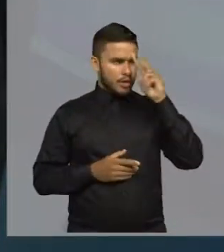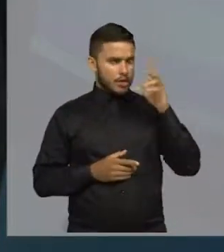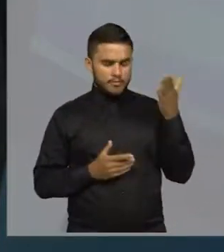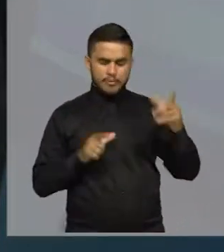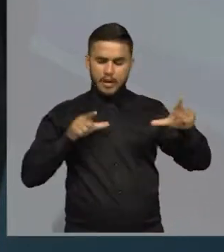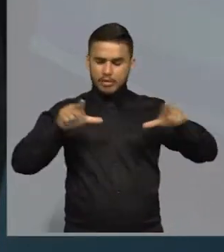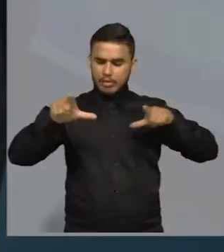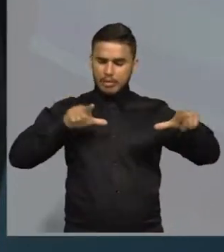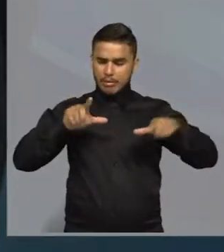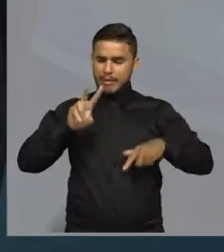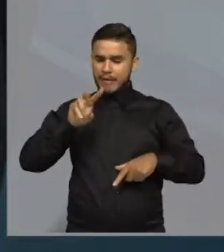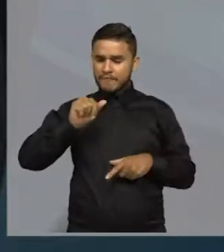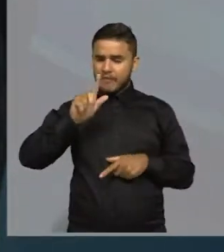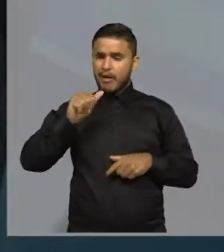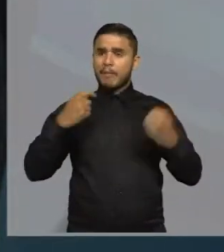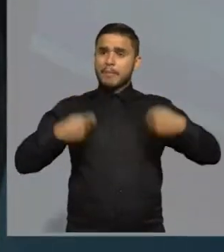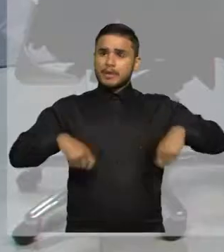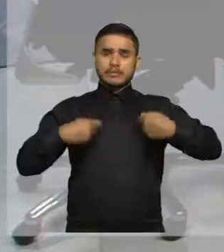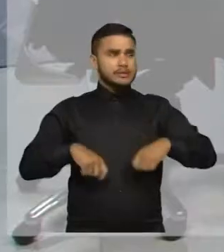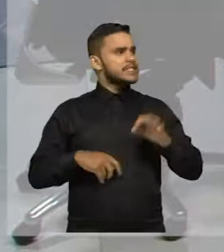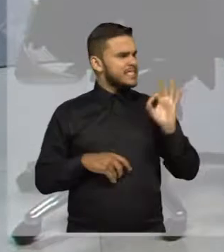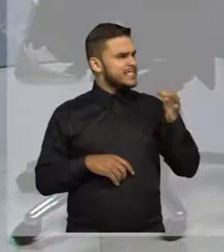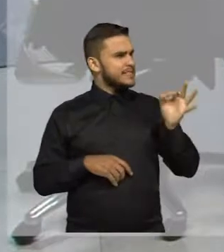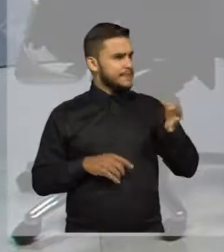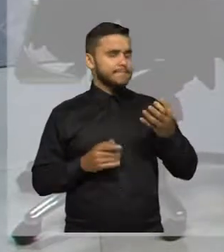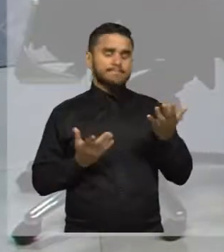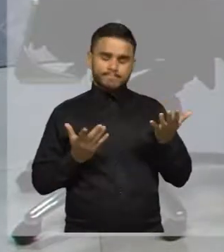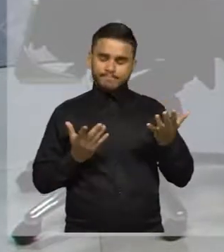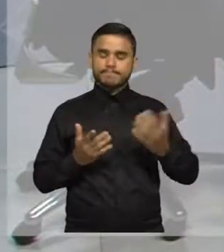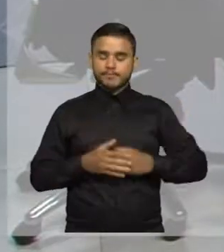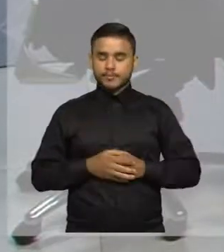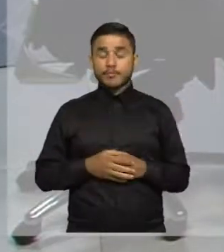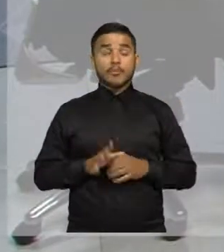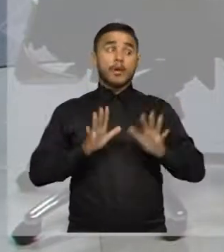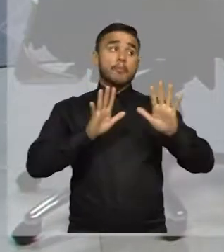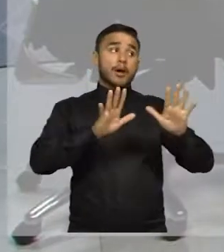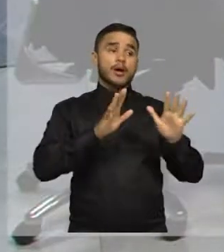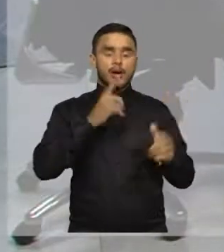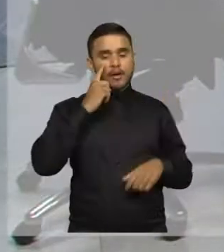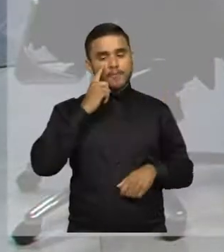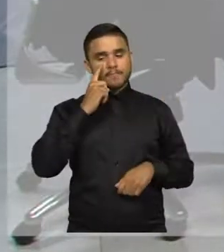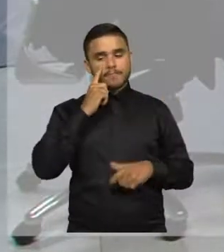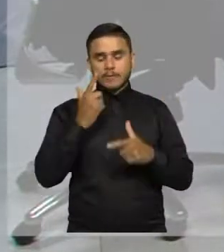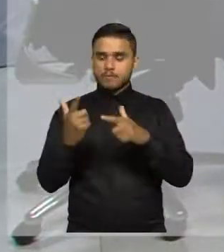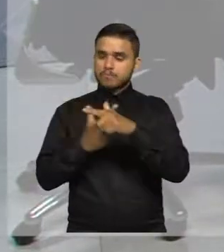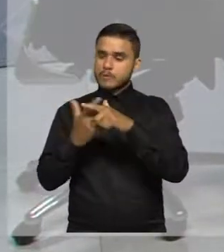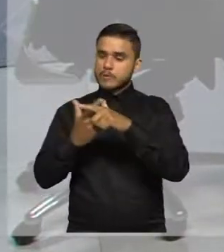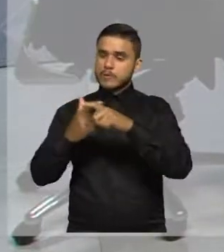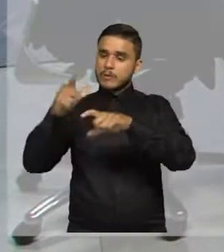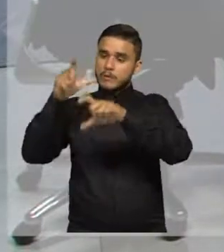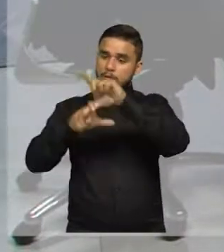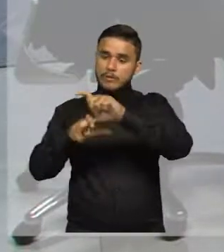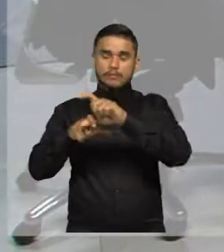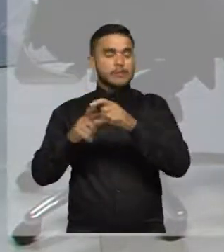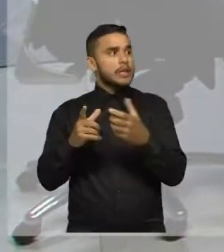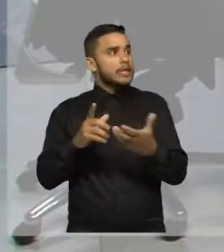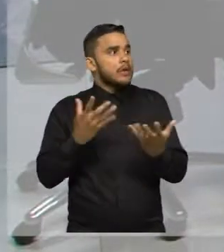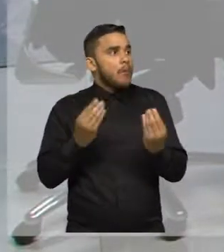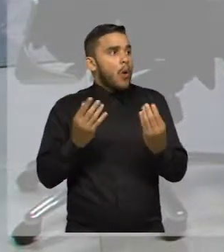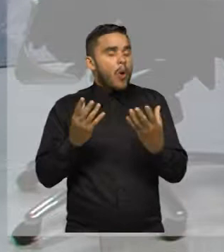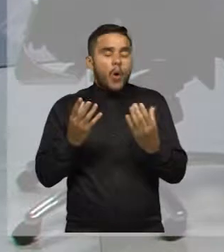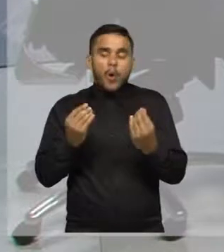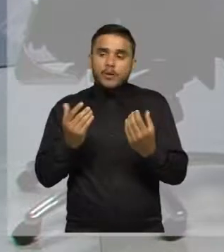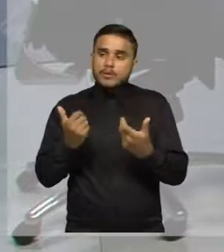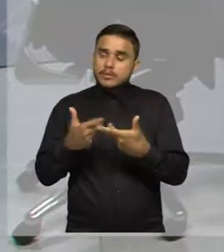lembrou o problema do desemprego, e isso tem que ser atacado. Mas, por outro lado, nós temos uma bomba fiscal, o problema das contas